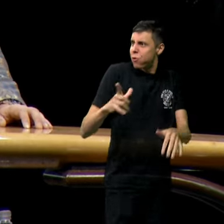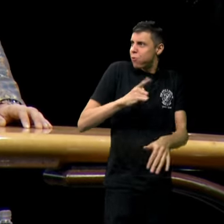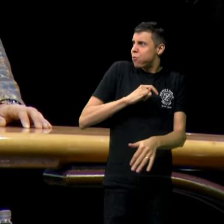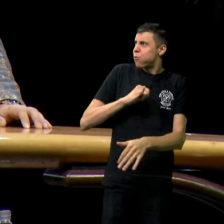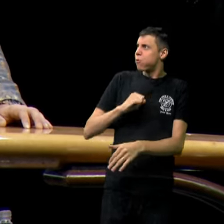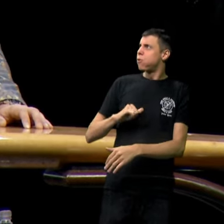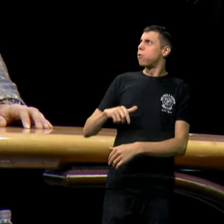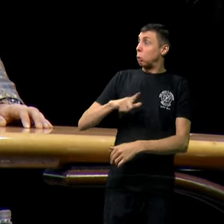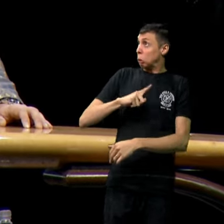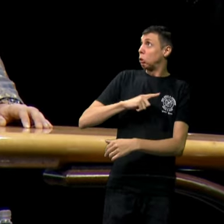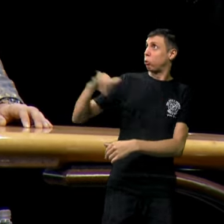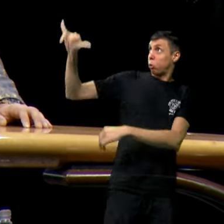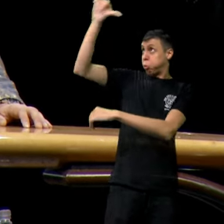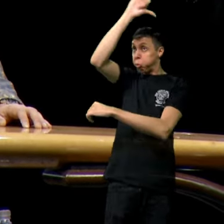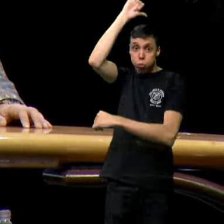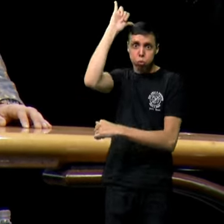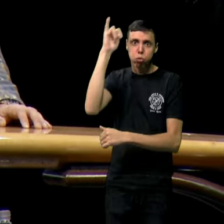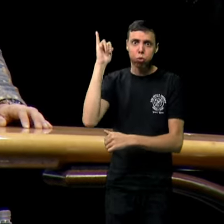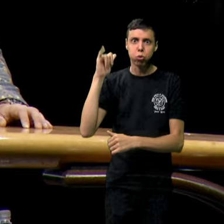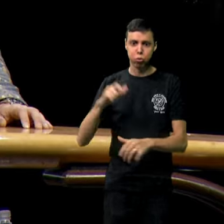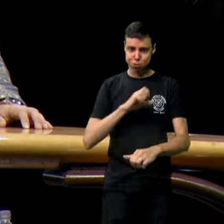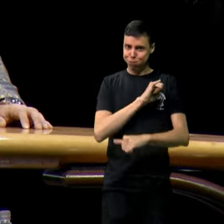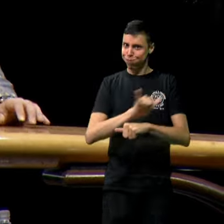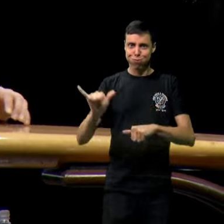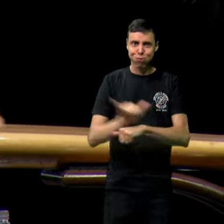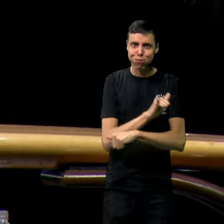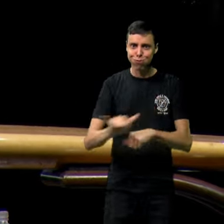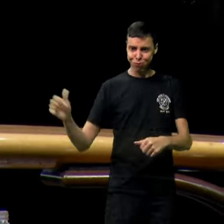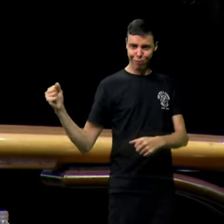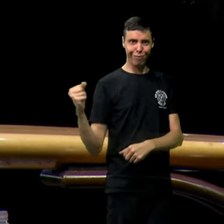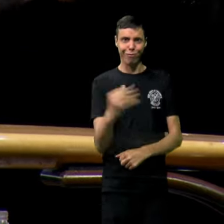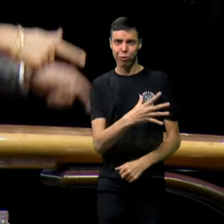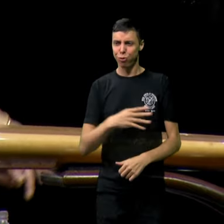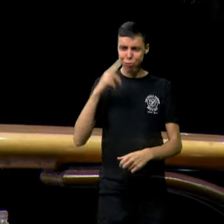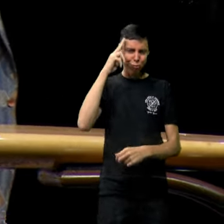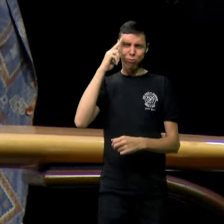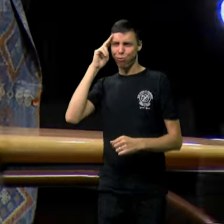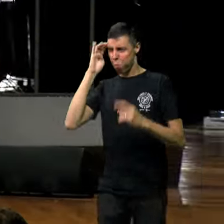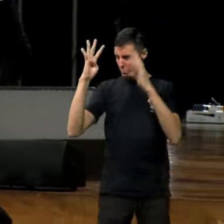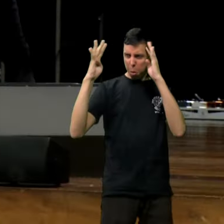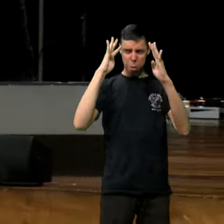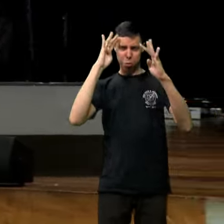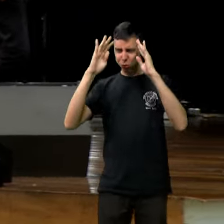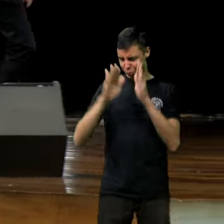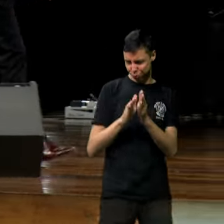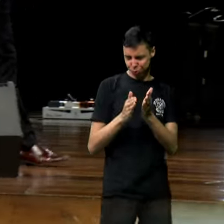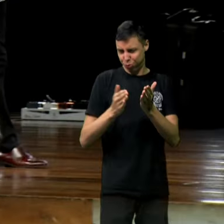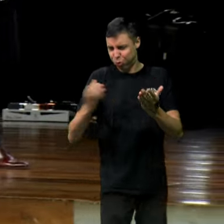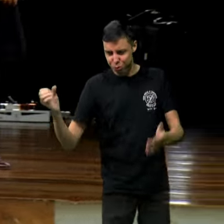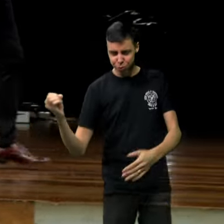dá nova revelação, te dá novas estratégias, te amplia o teu sonho, abre novos livros.